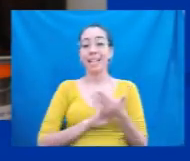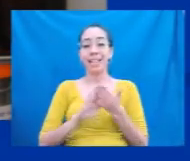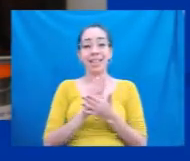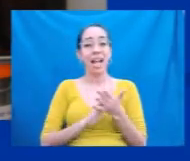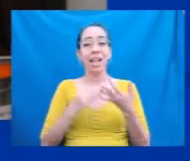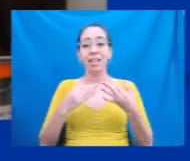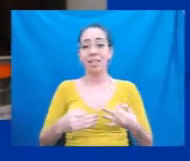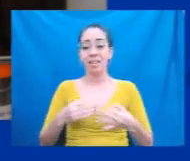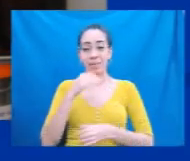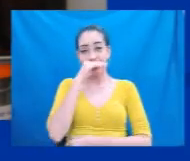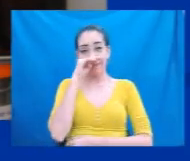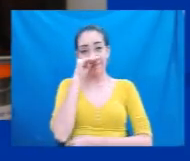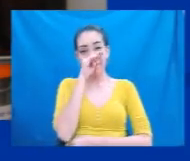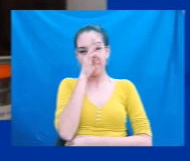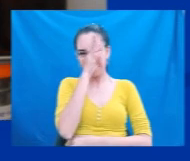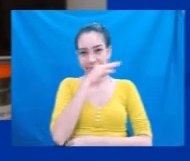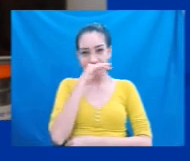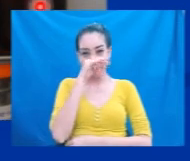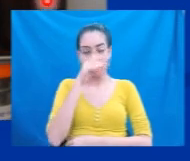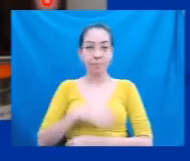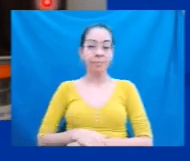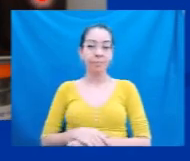Tem nada certo aqui, é tudo errado.